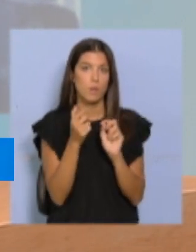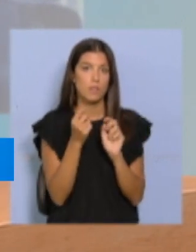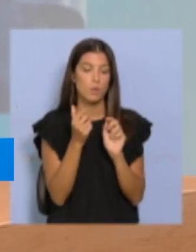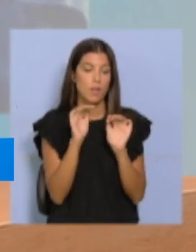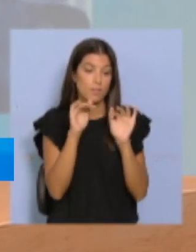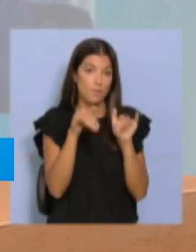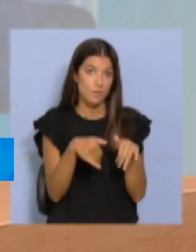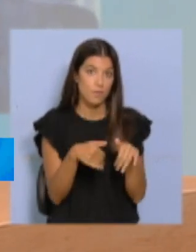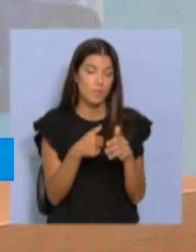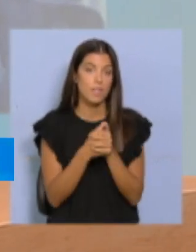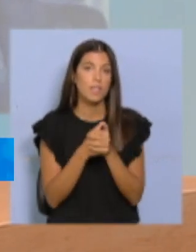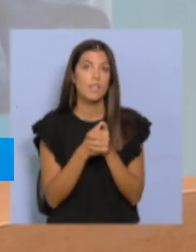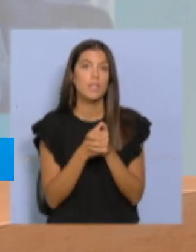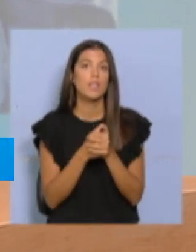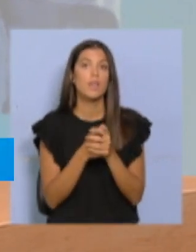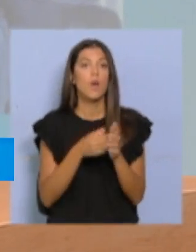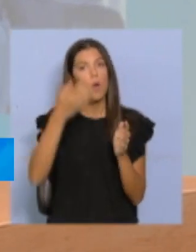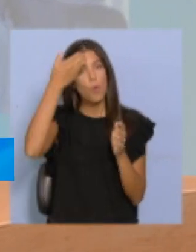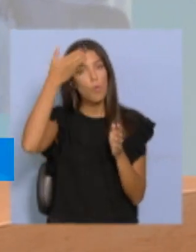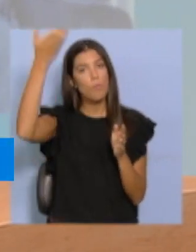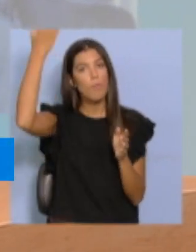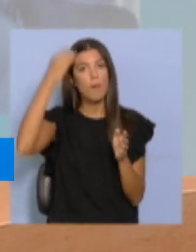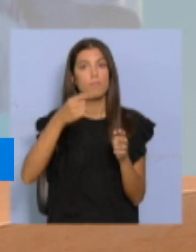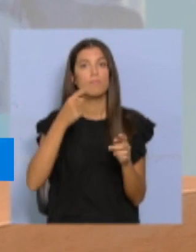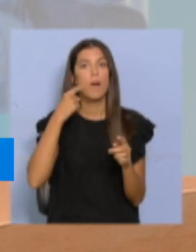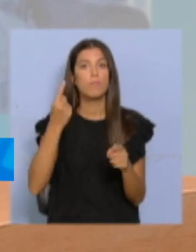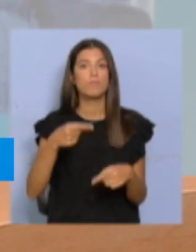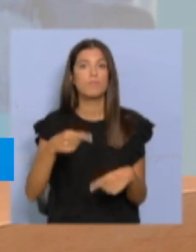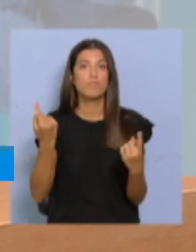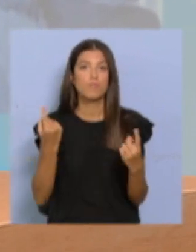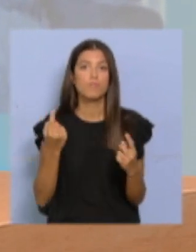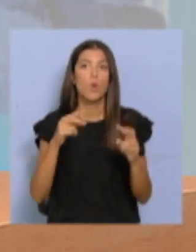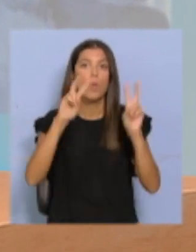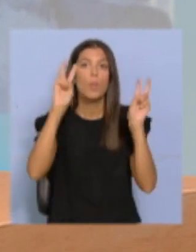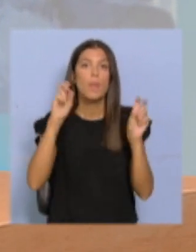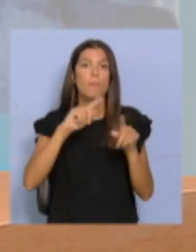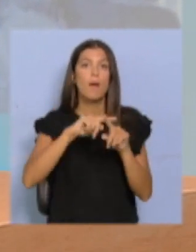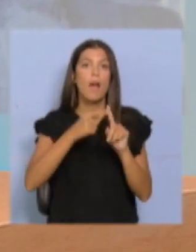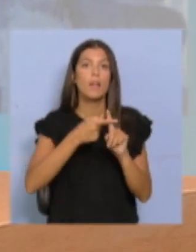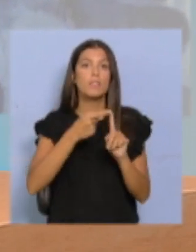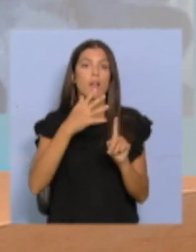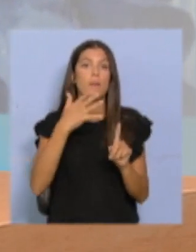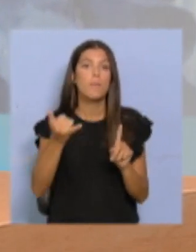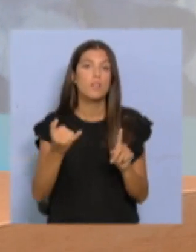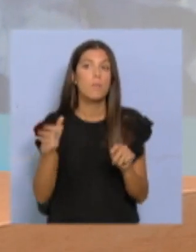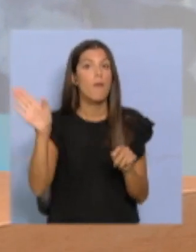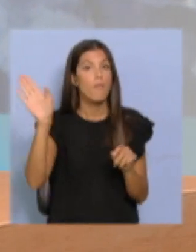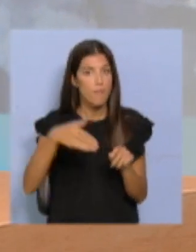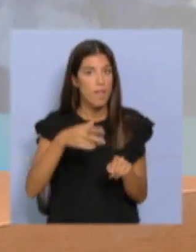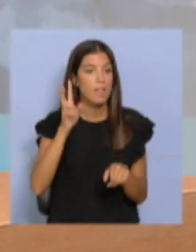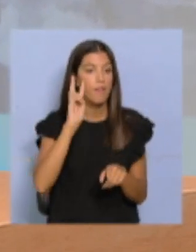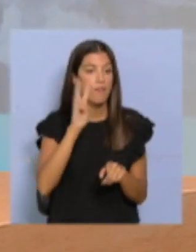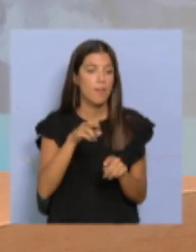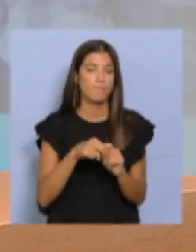e o Papa anunciou que o tema do próximo ano é Vem e Vê. E é engraçado porque